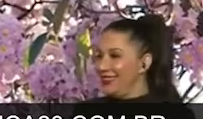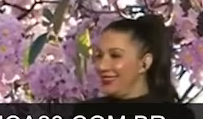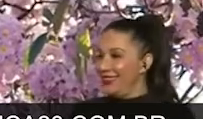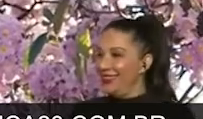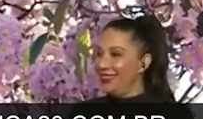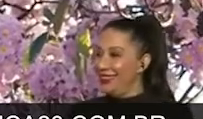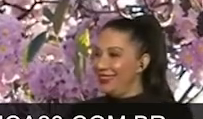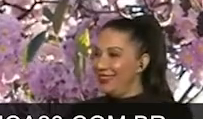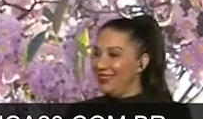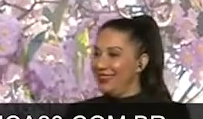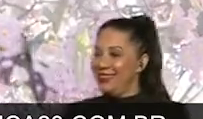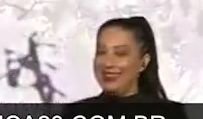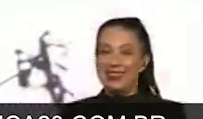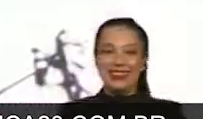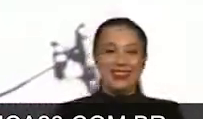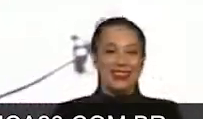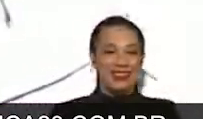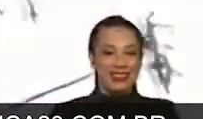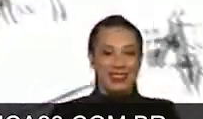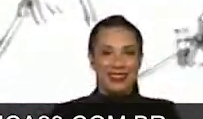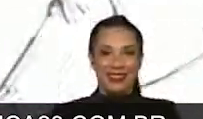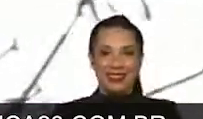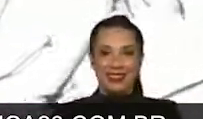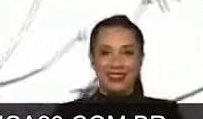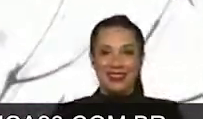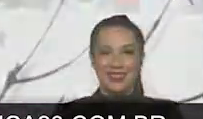And soon I'll hear.